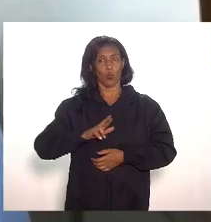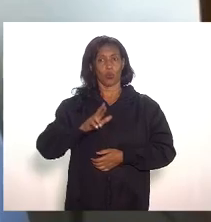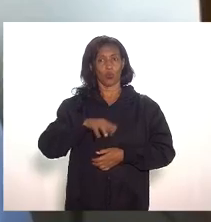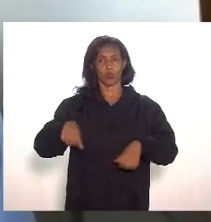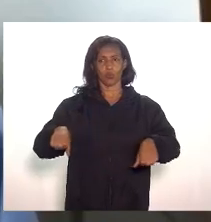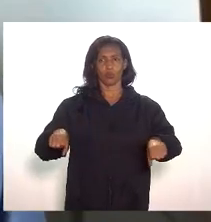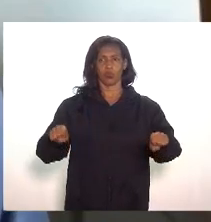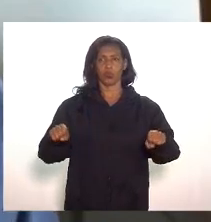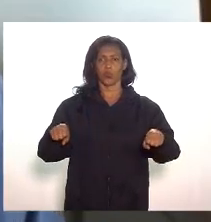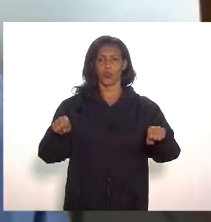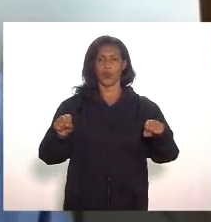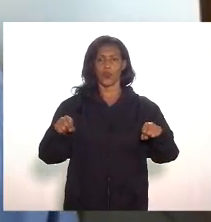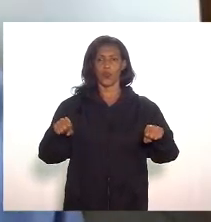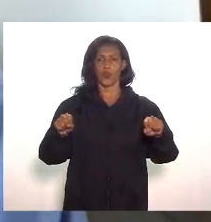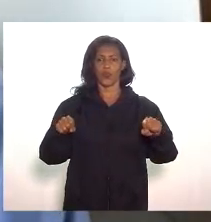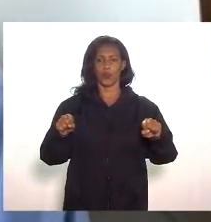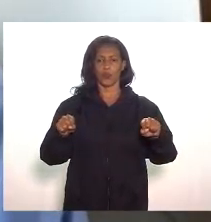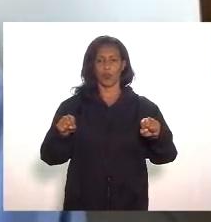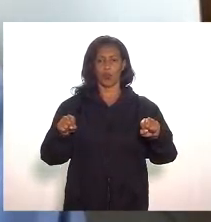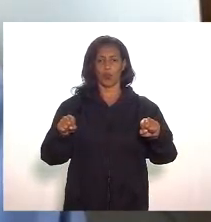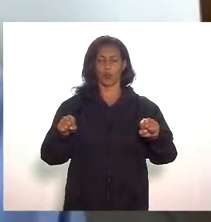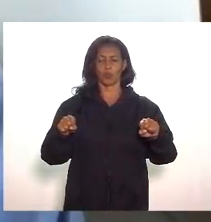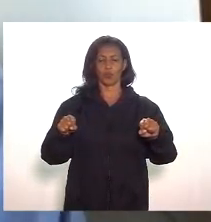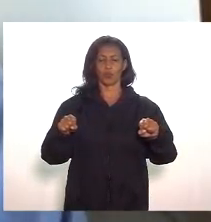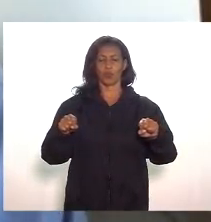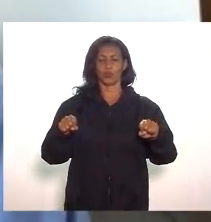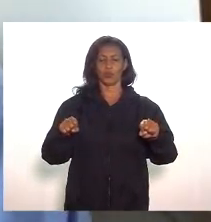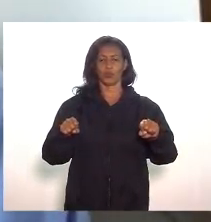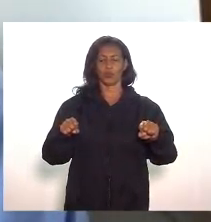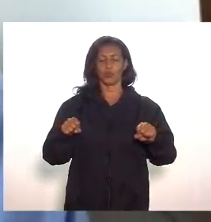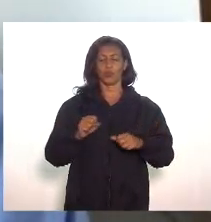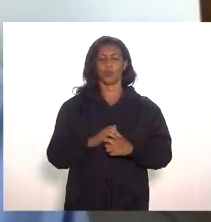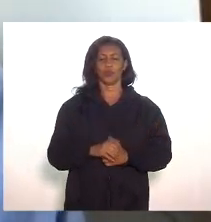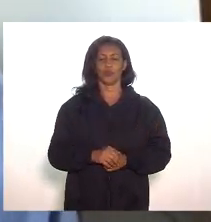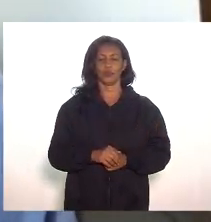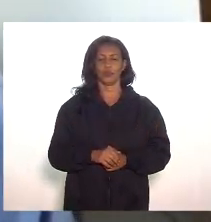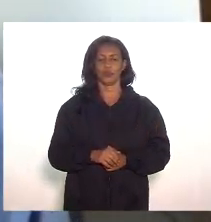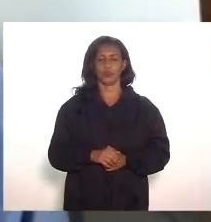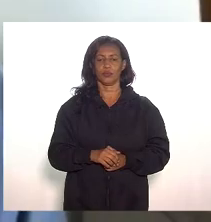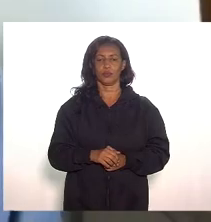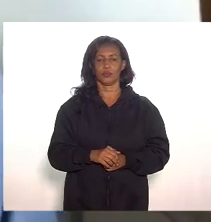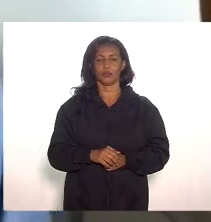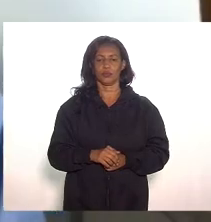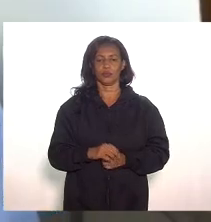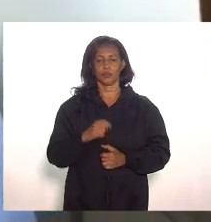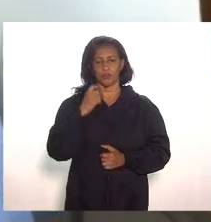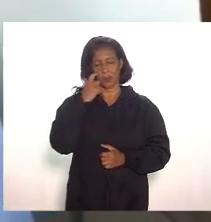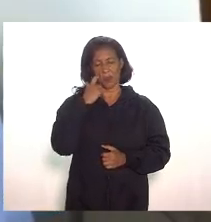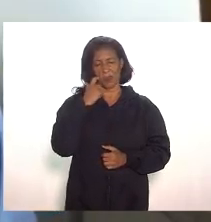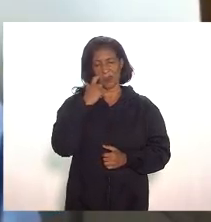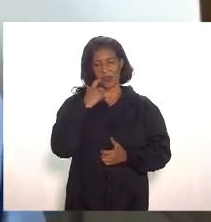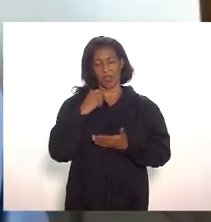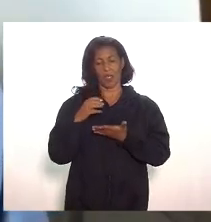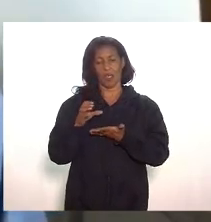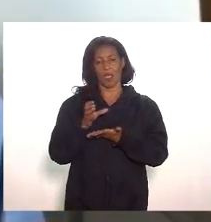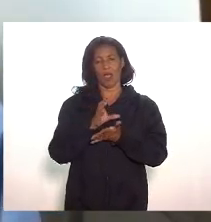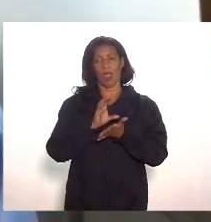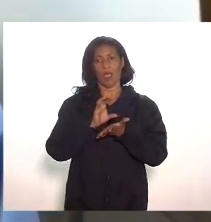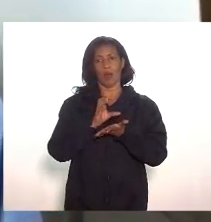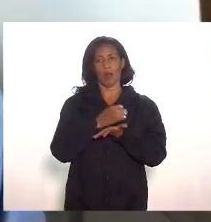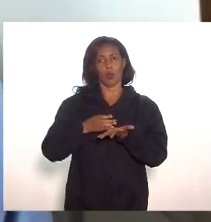de motocicletas, motonetas e ciclomotores. Então, a Constituição